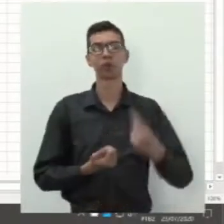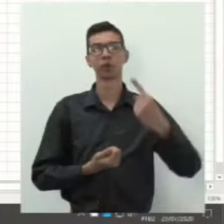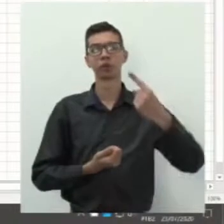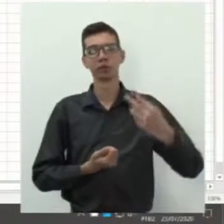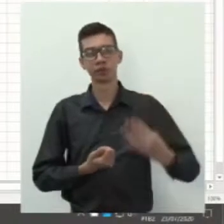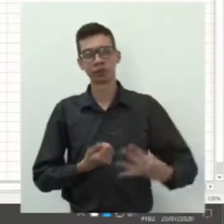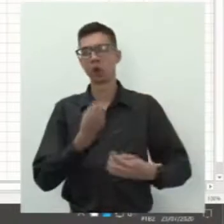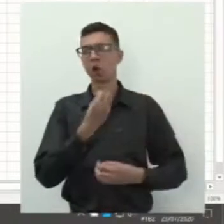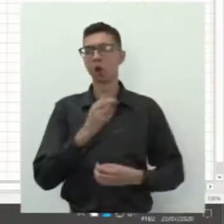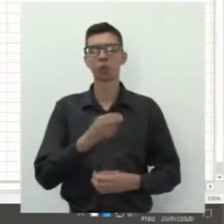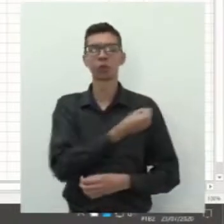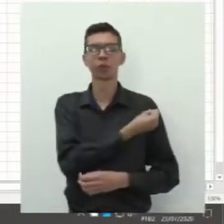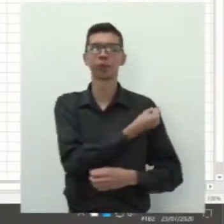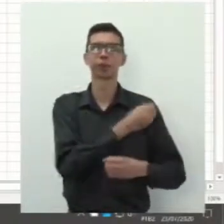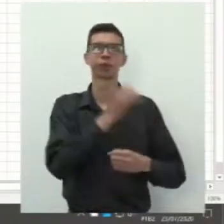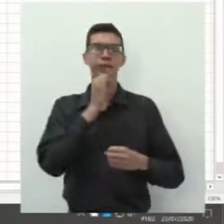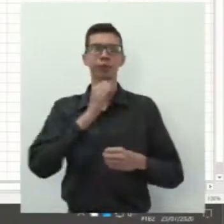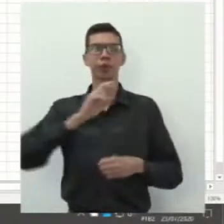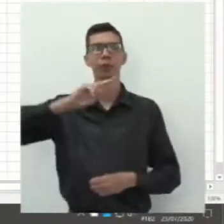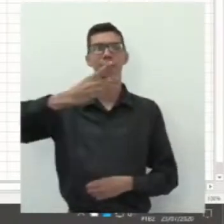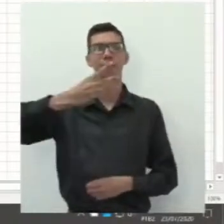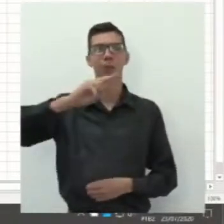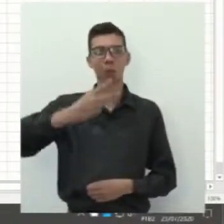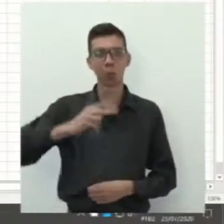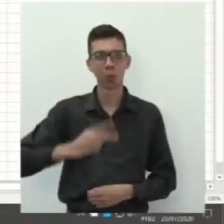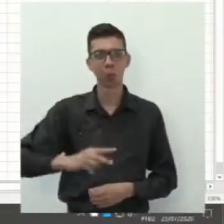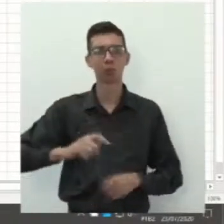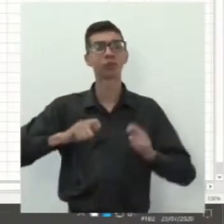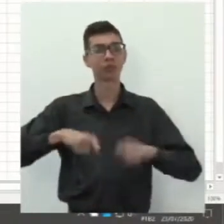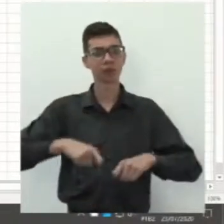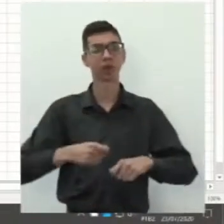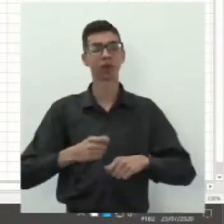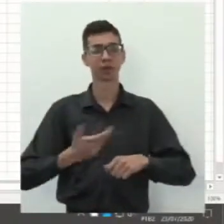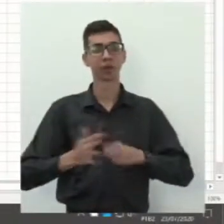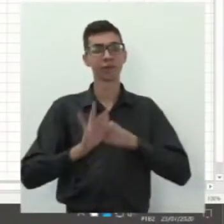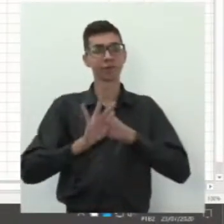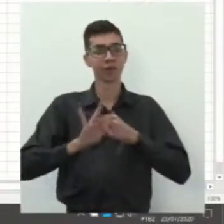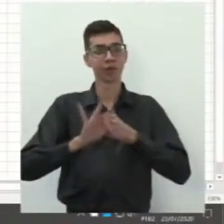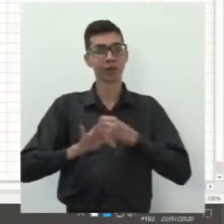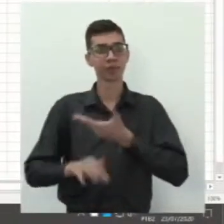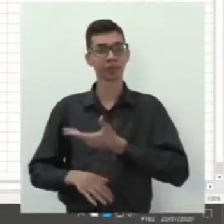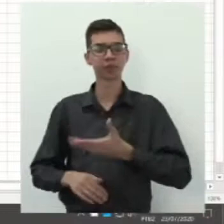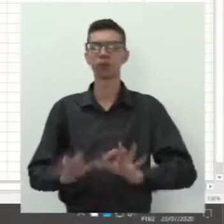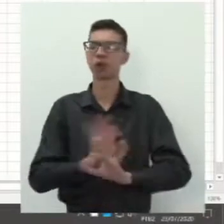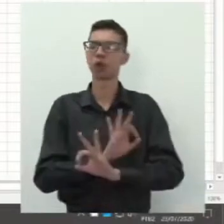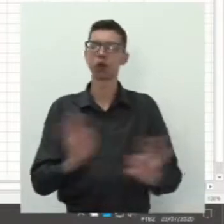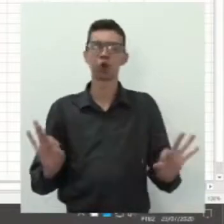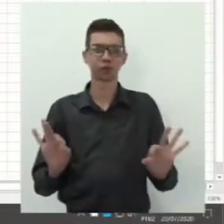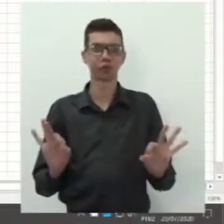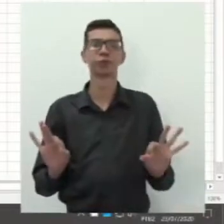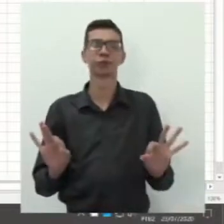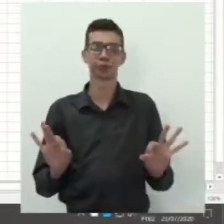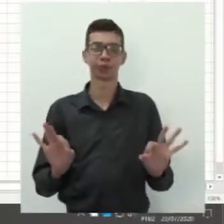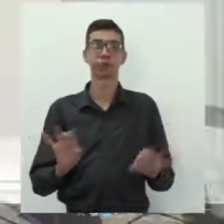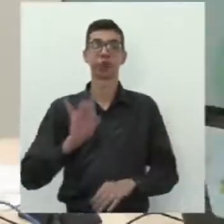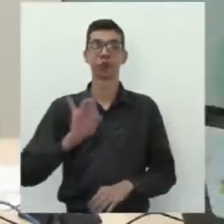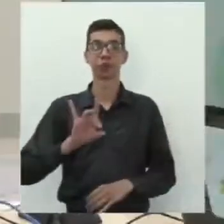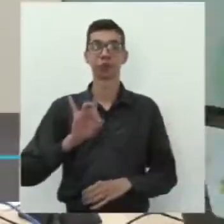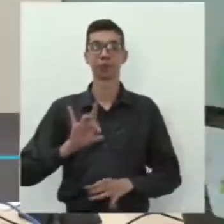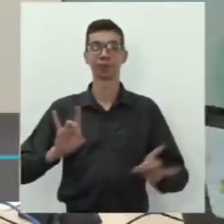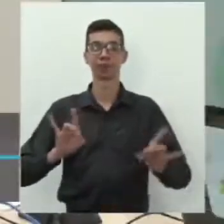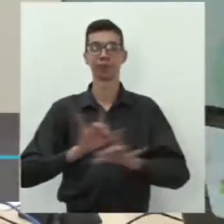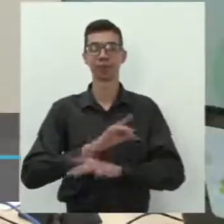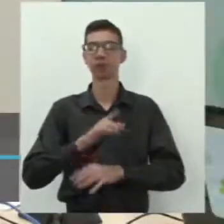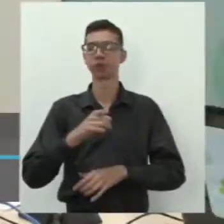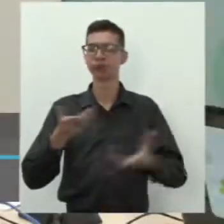ter uma ideia da capacidade dele, essa aqui é uma boa ferramenta de auto-preenchimento. Então, se você quiser ir treinando